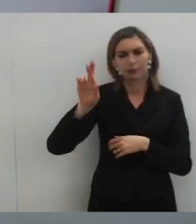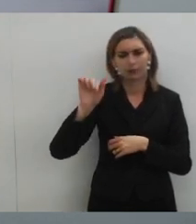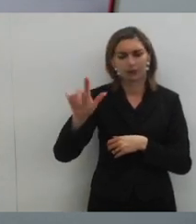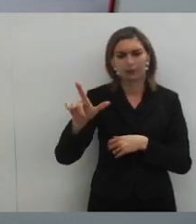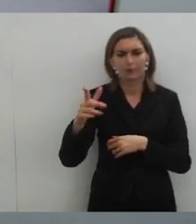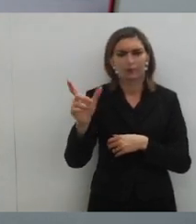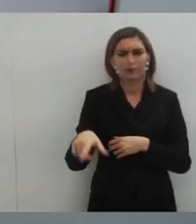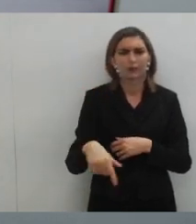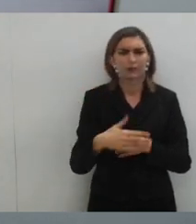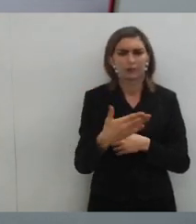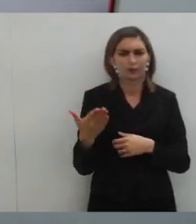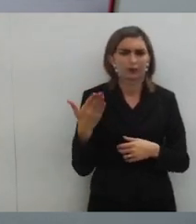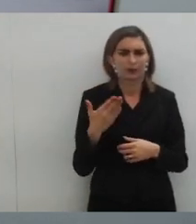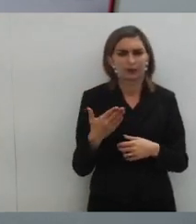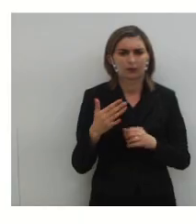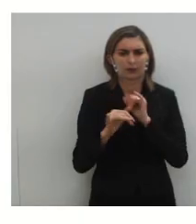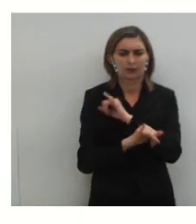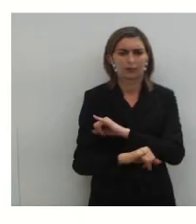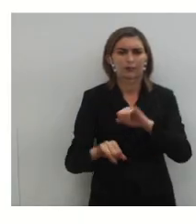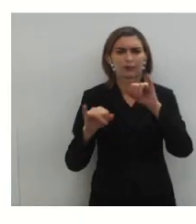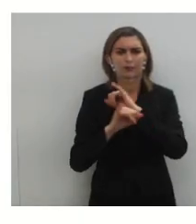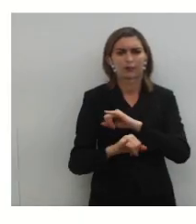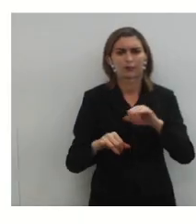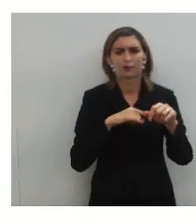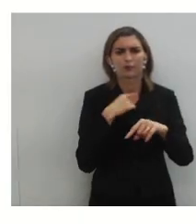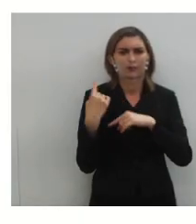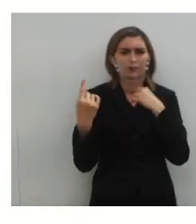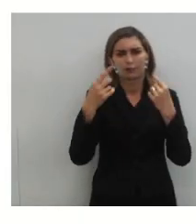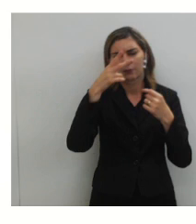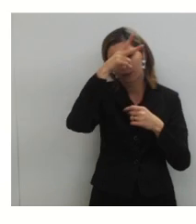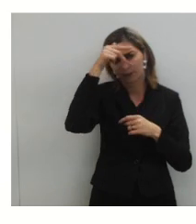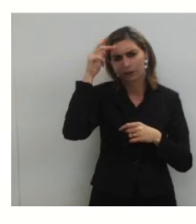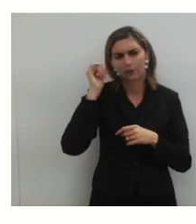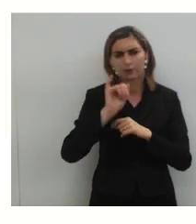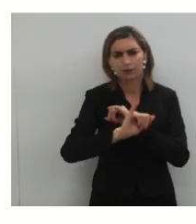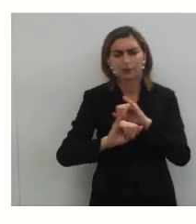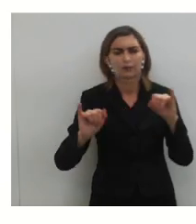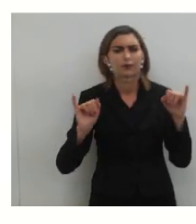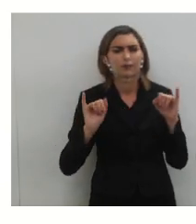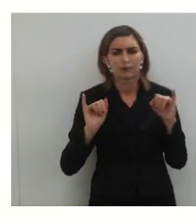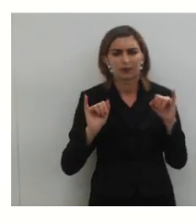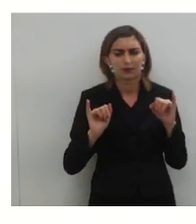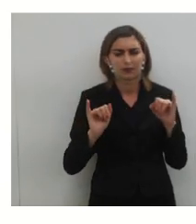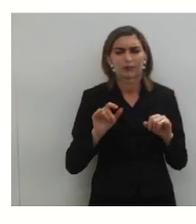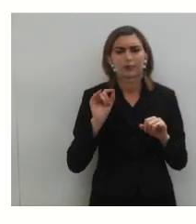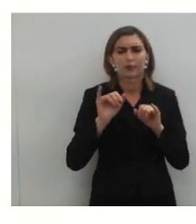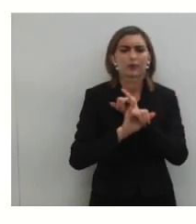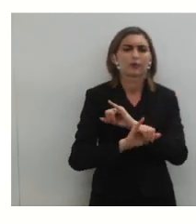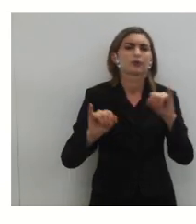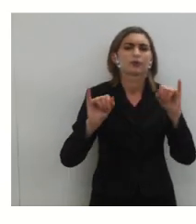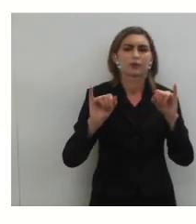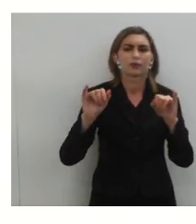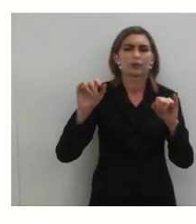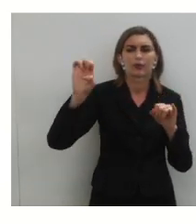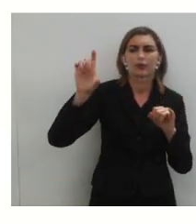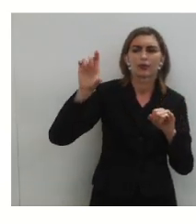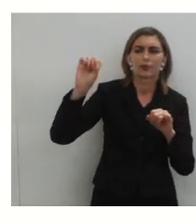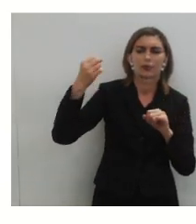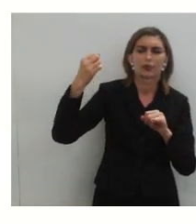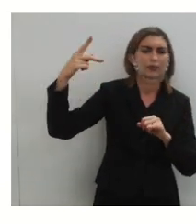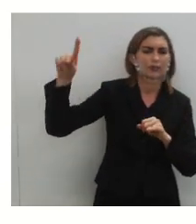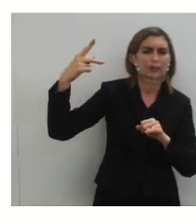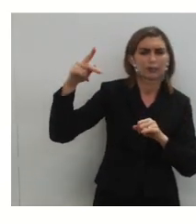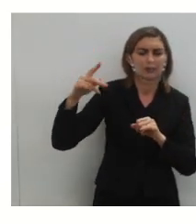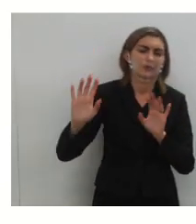é o caso aí, ó, anunciaram a morte do prefeito, né? Anunciaram, quem foi que anunciou?